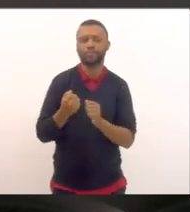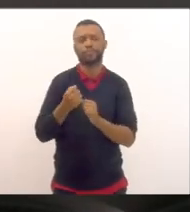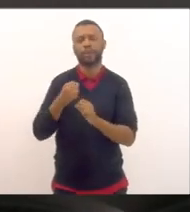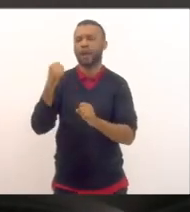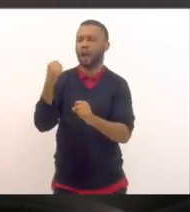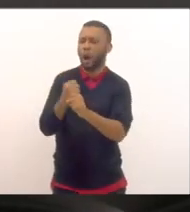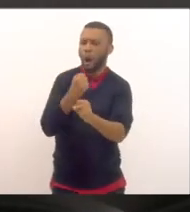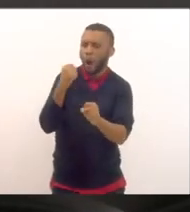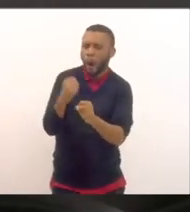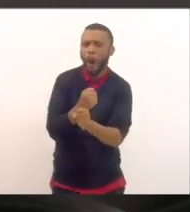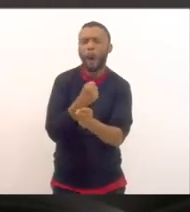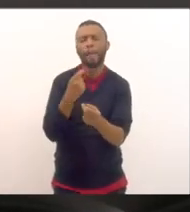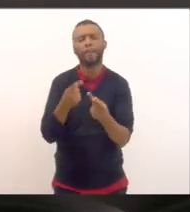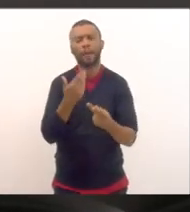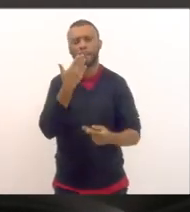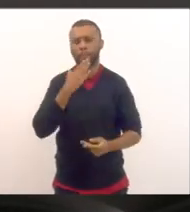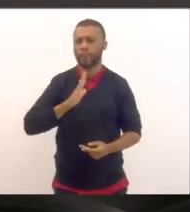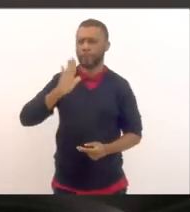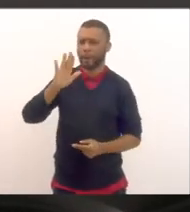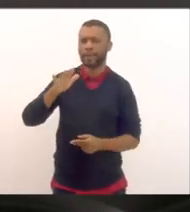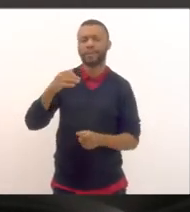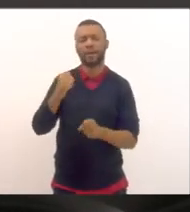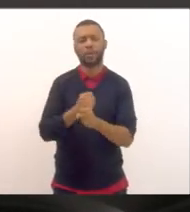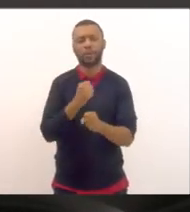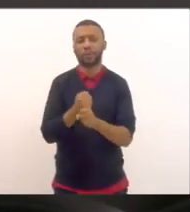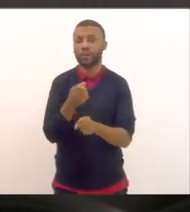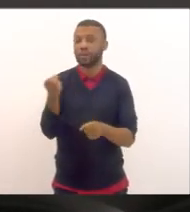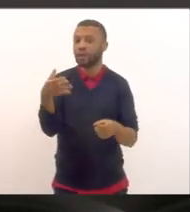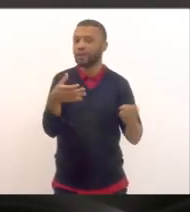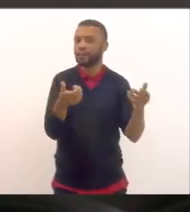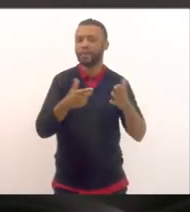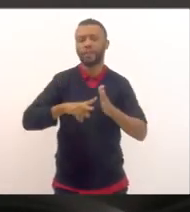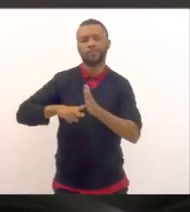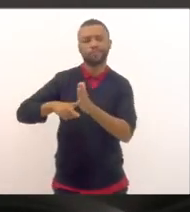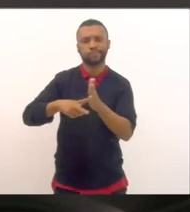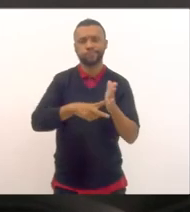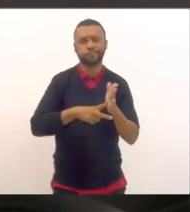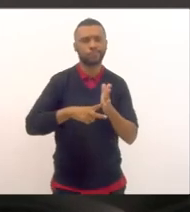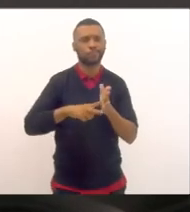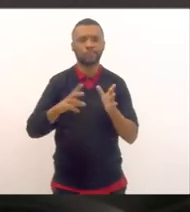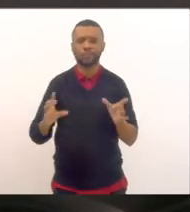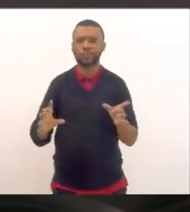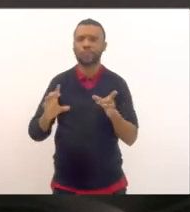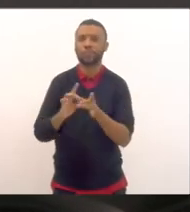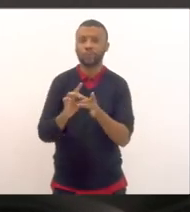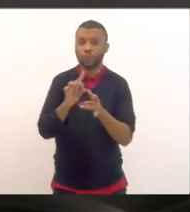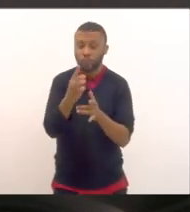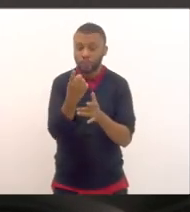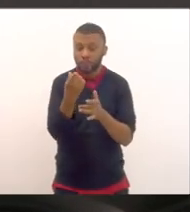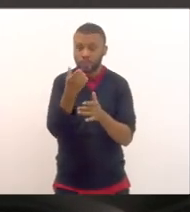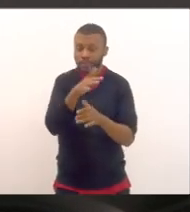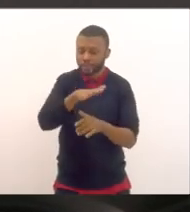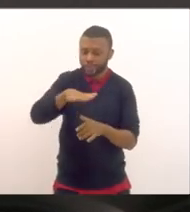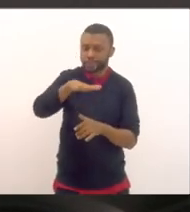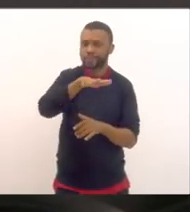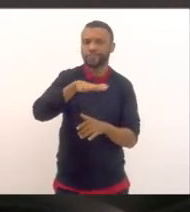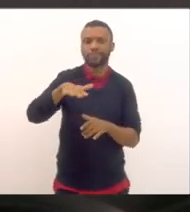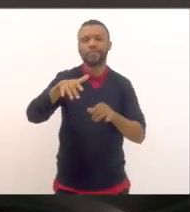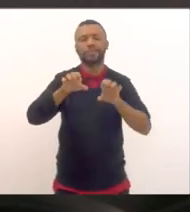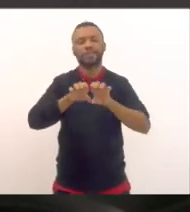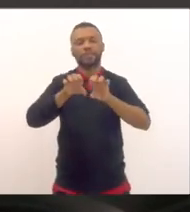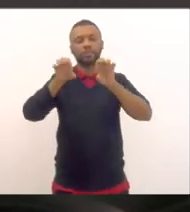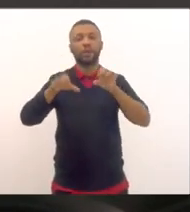Habitacional promete fazer novos conjuntos é faz parte de um dos eixos de